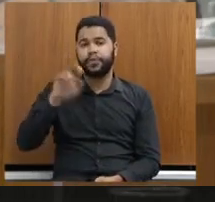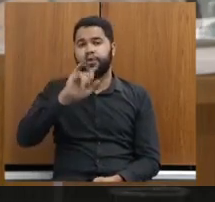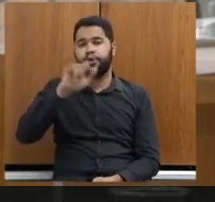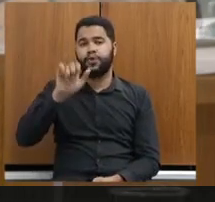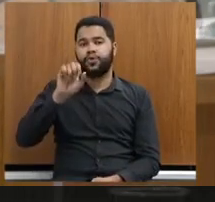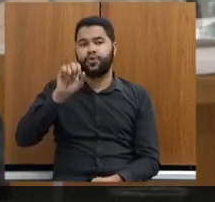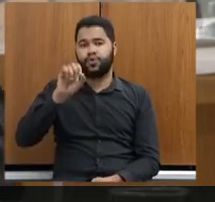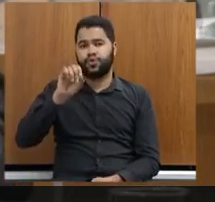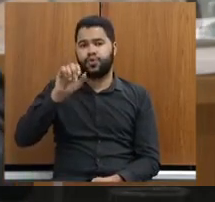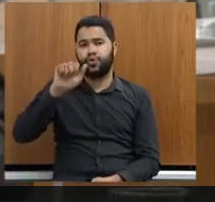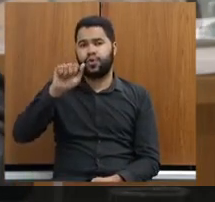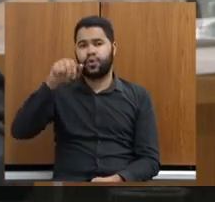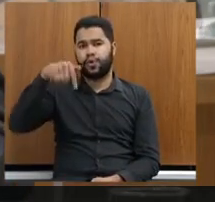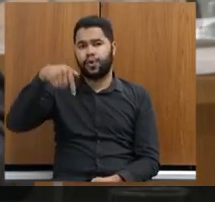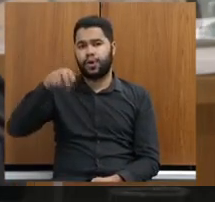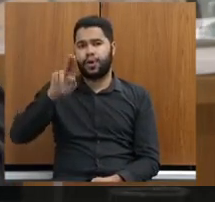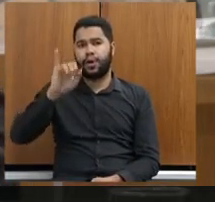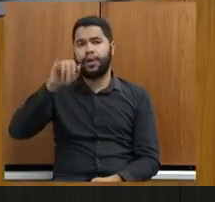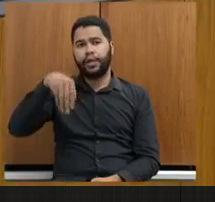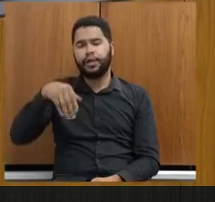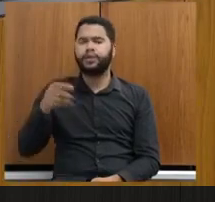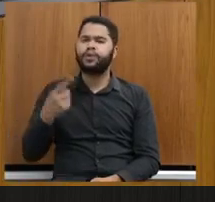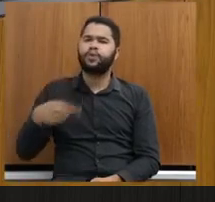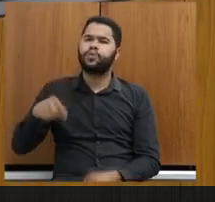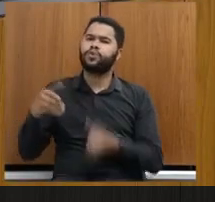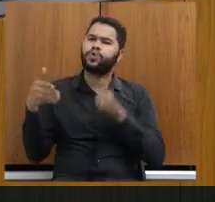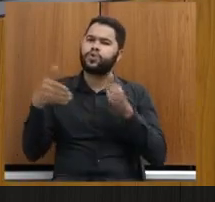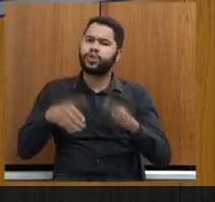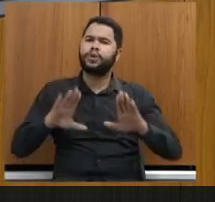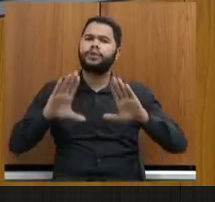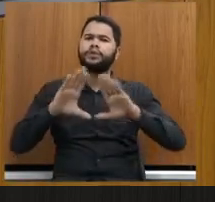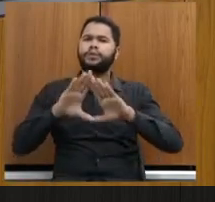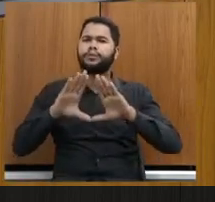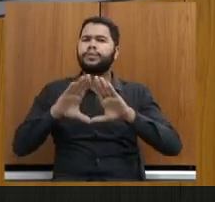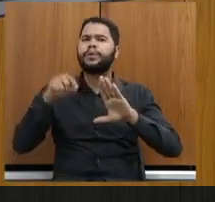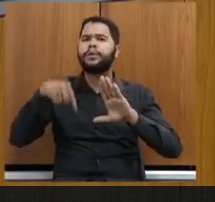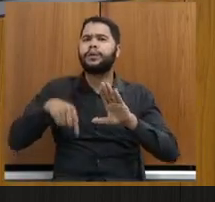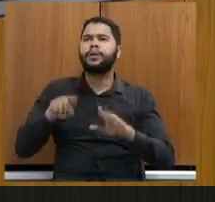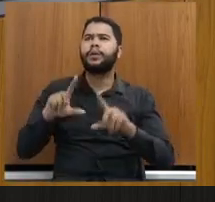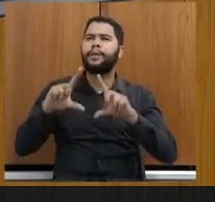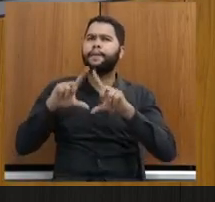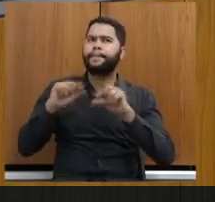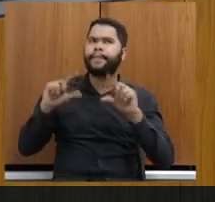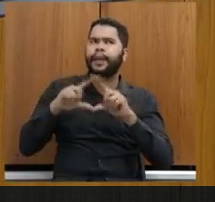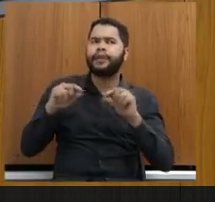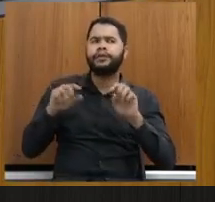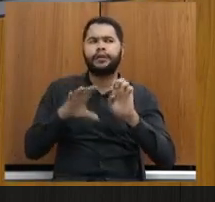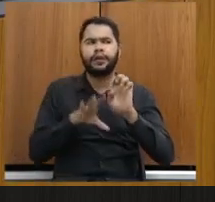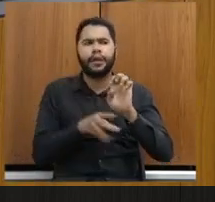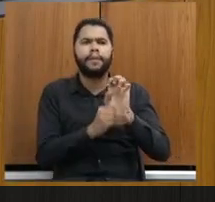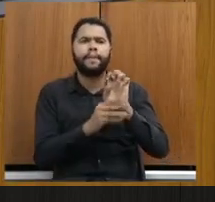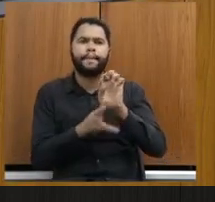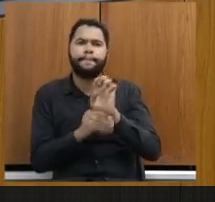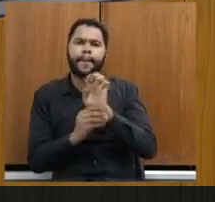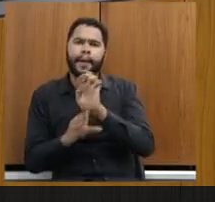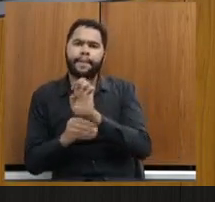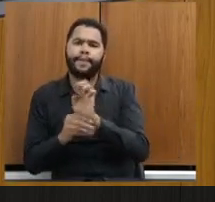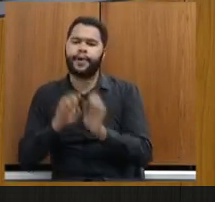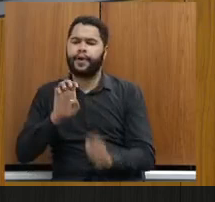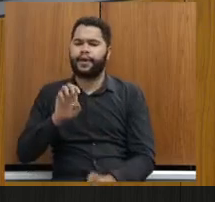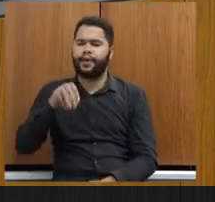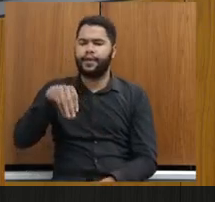chegamos nós temos aqui na Assembleia nós temos em Brasília de emendas é